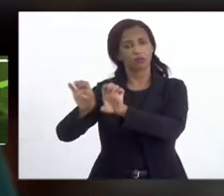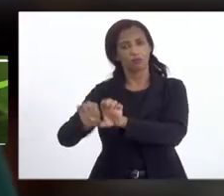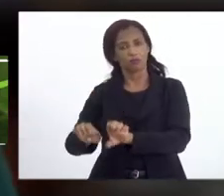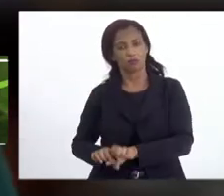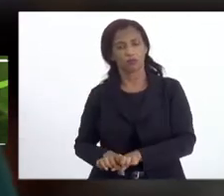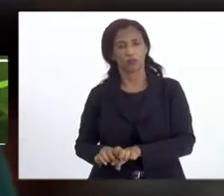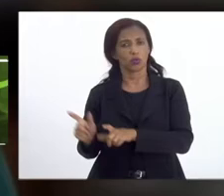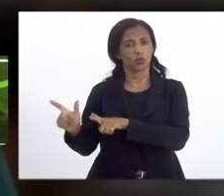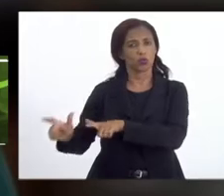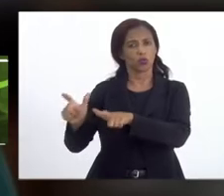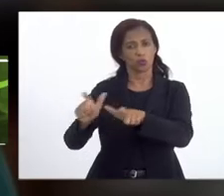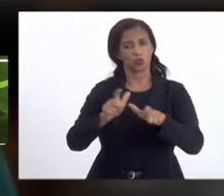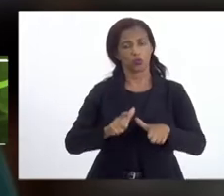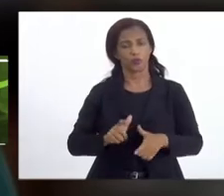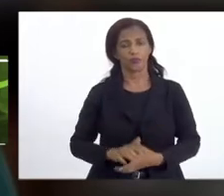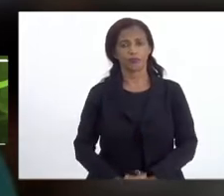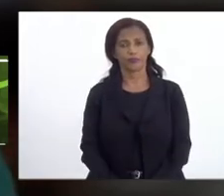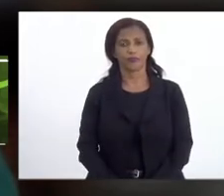de deslocamento.